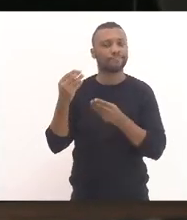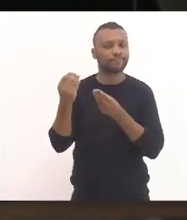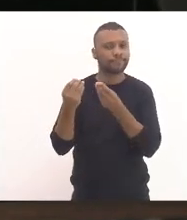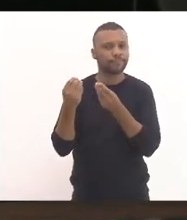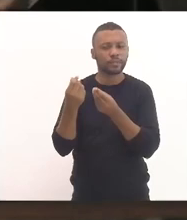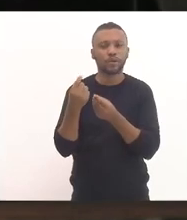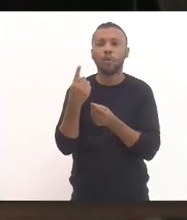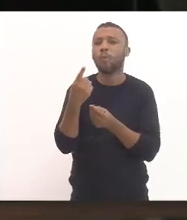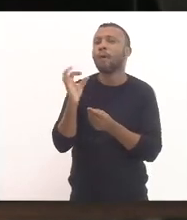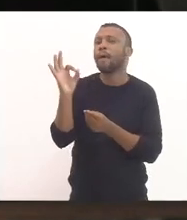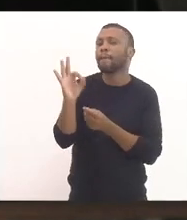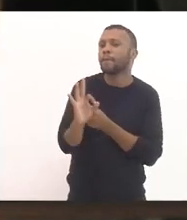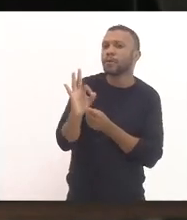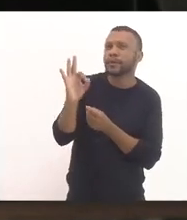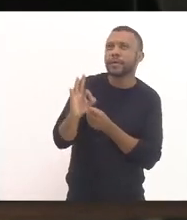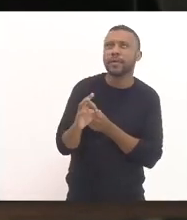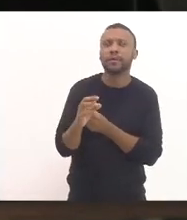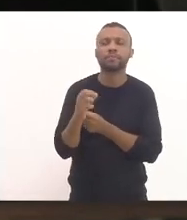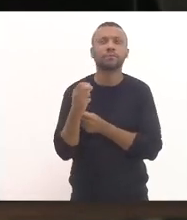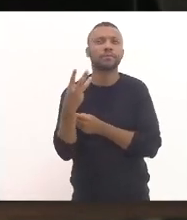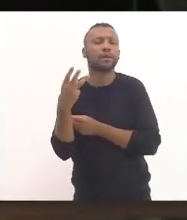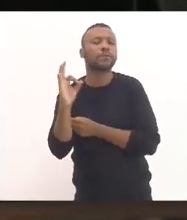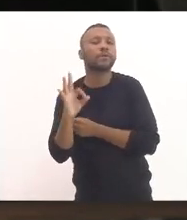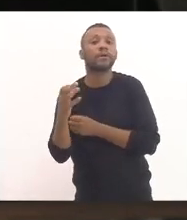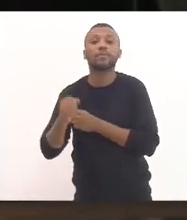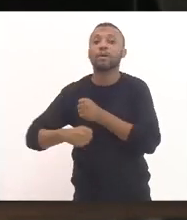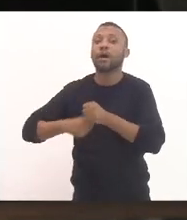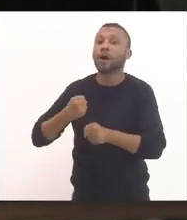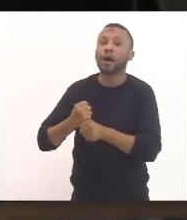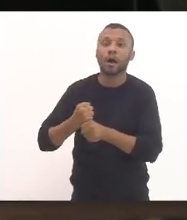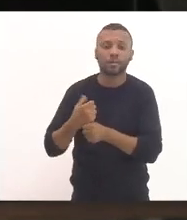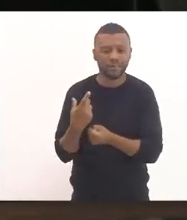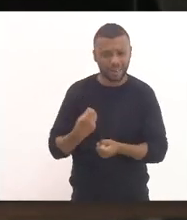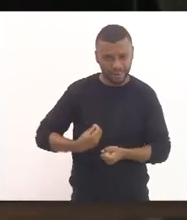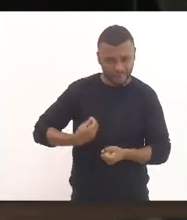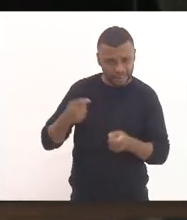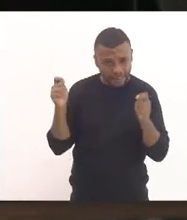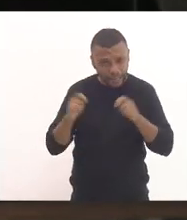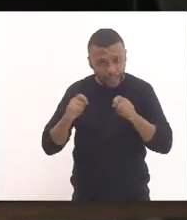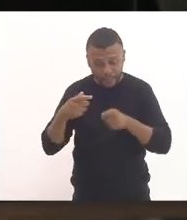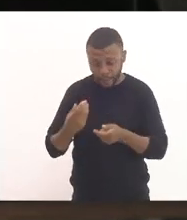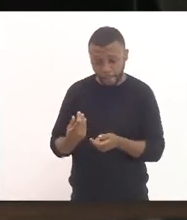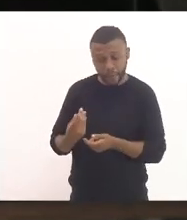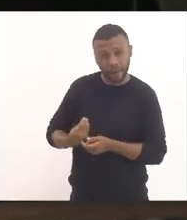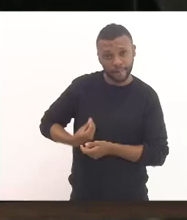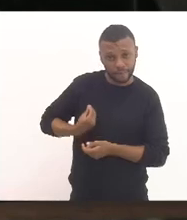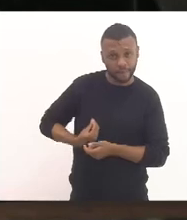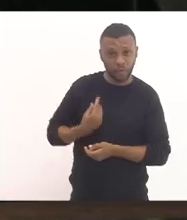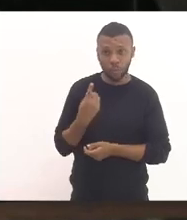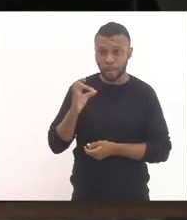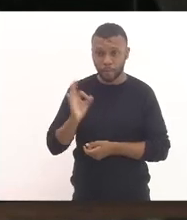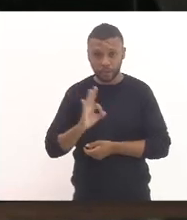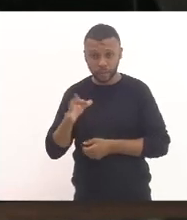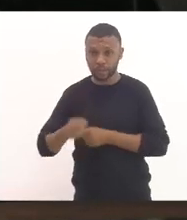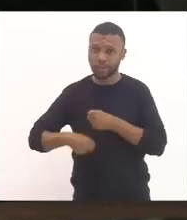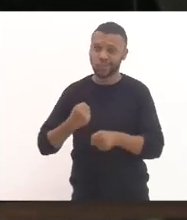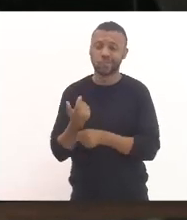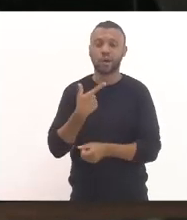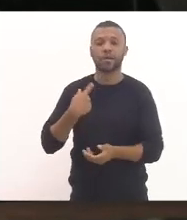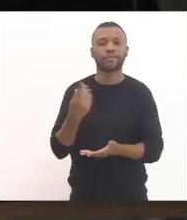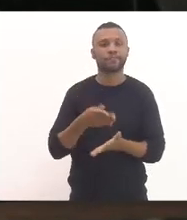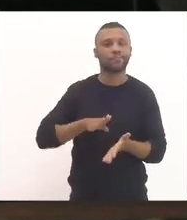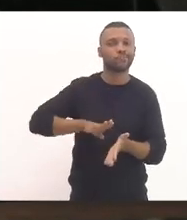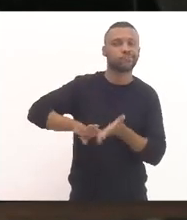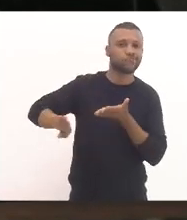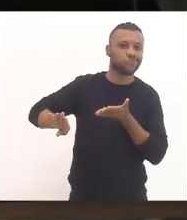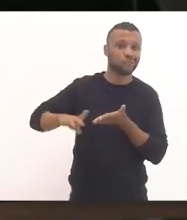um por cento três por cento ao ano quem é que vive com o aumento de três por cento ao ano ninguém nós ficamos de Fora Deputado